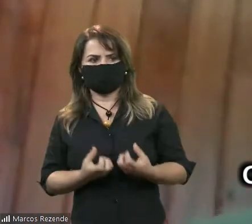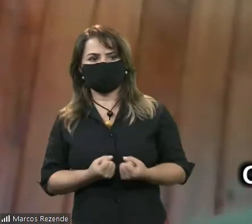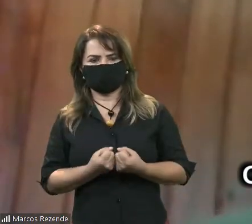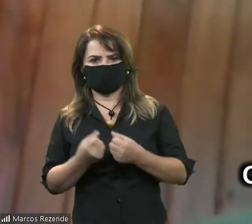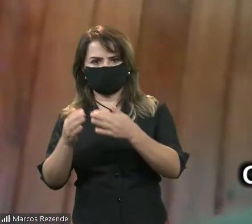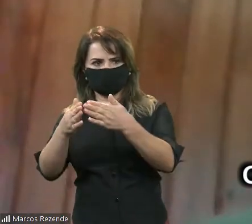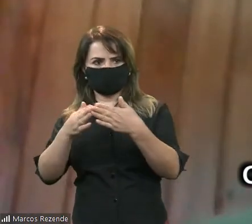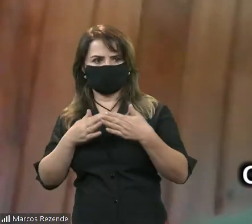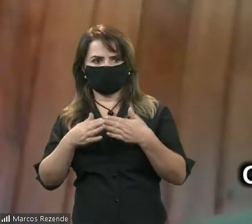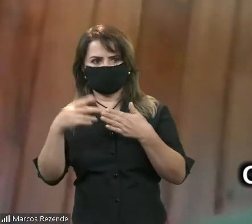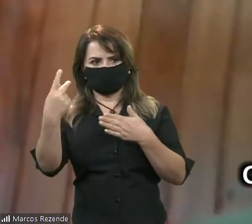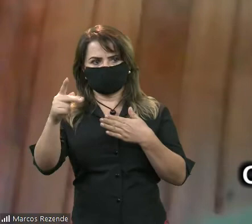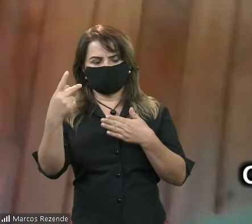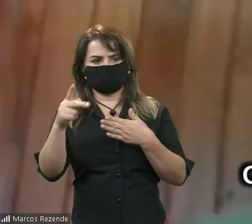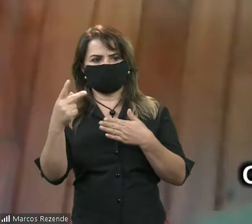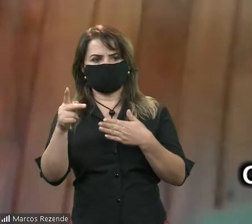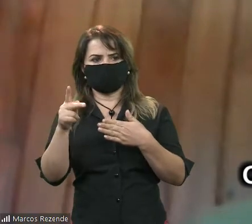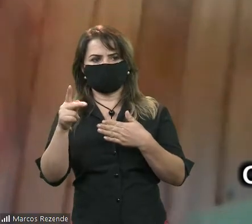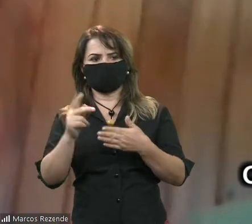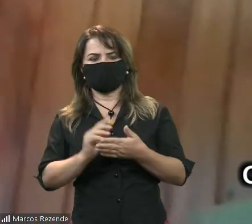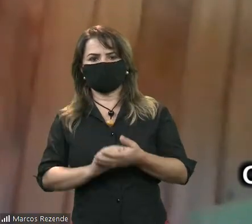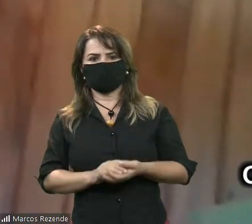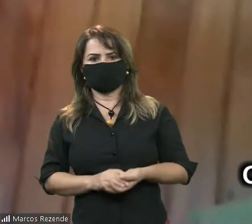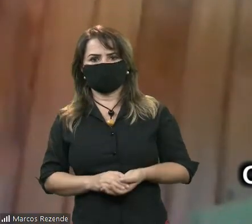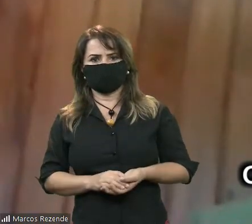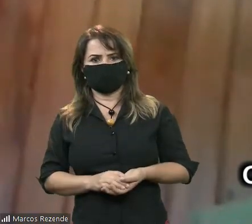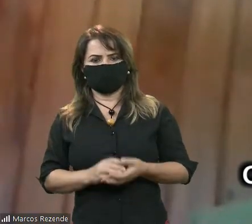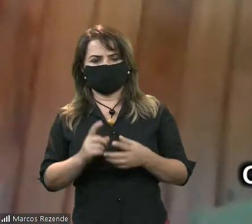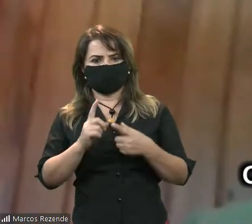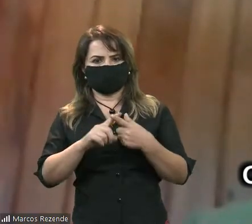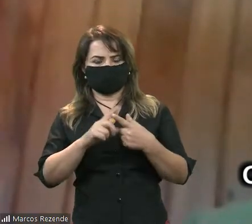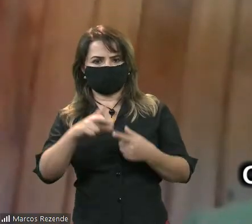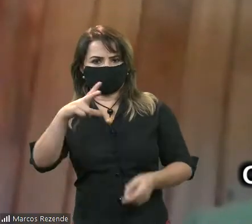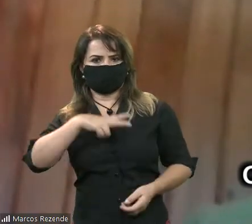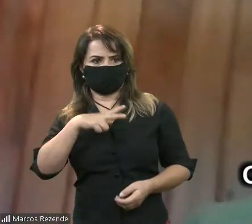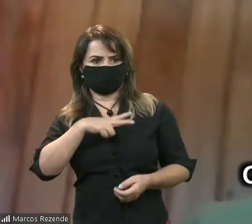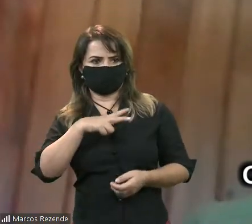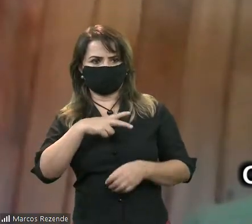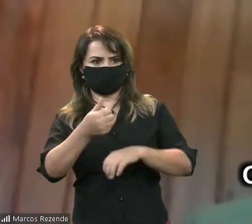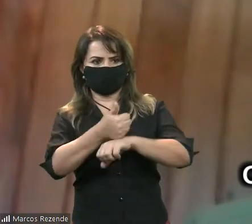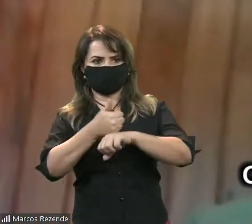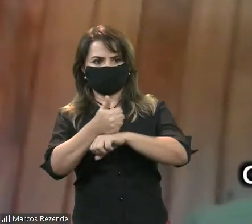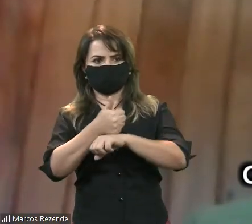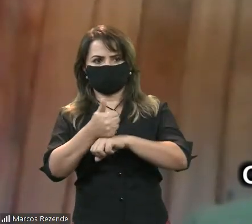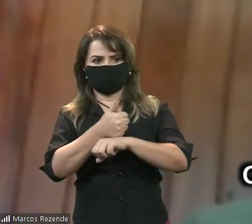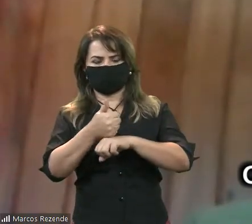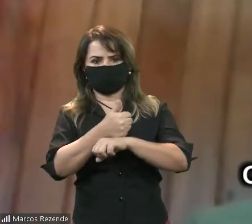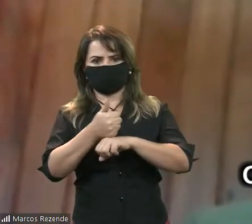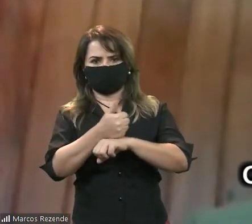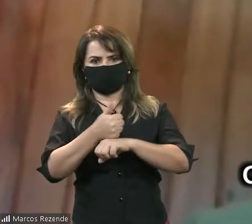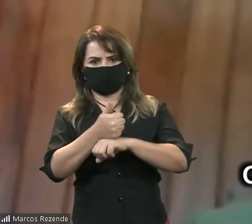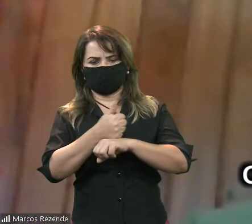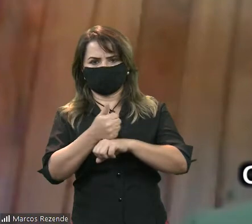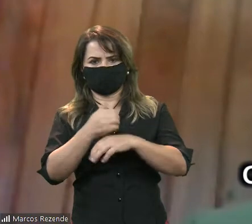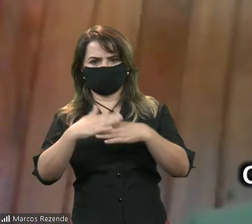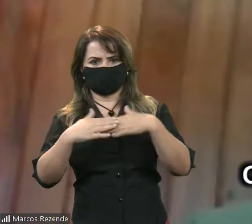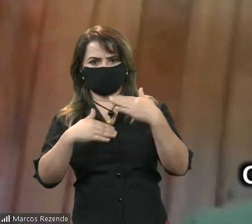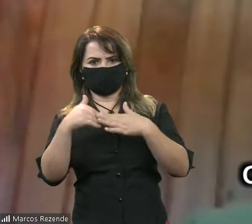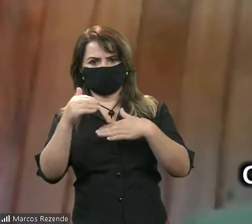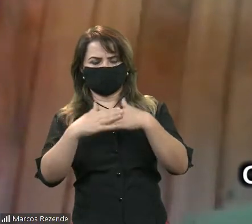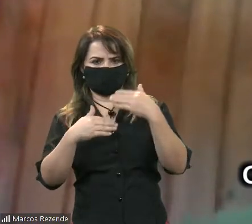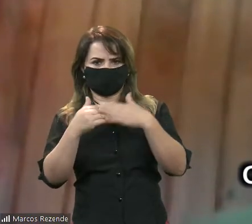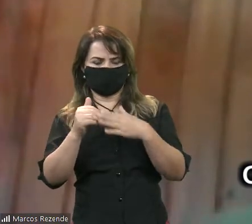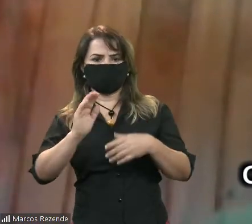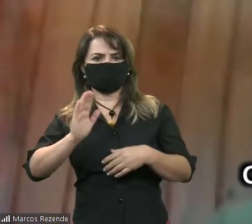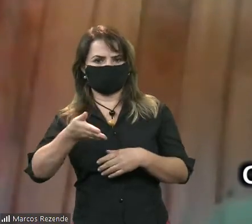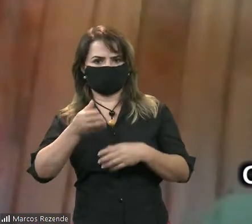vereador Maurício, em razão das particularidades profissionais que já foram aventadas tanto